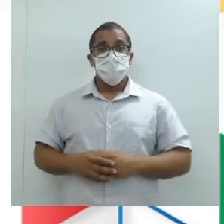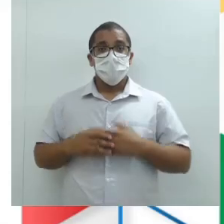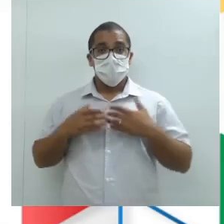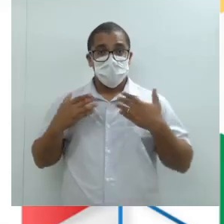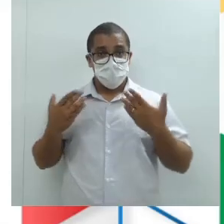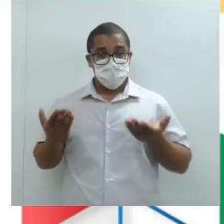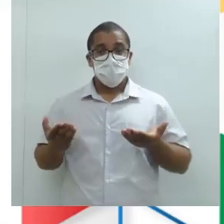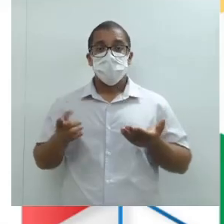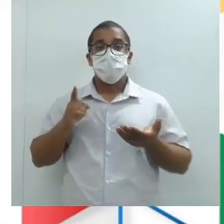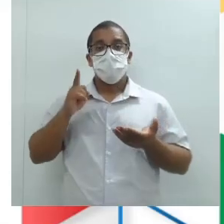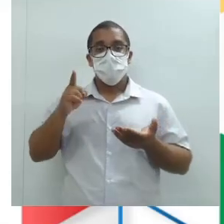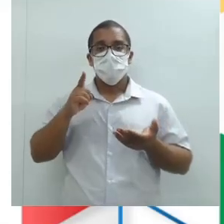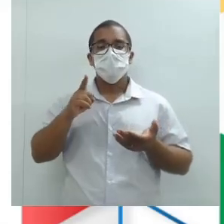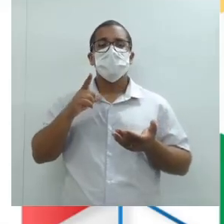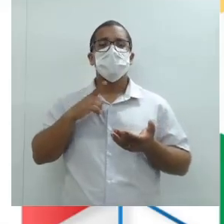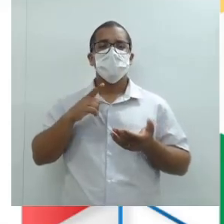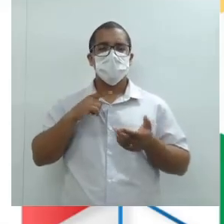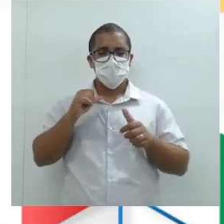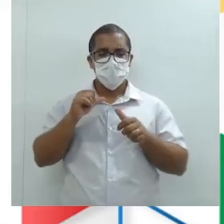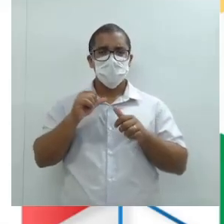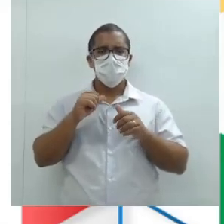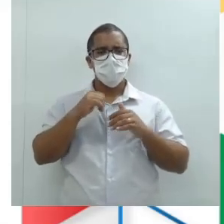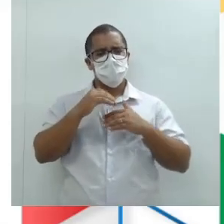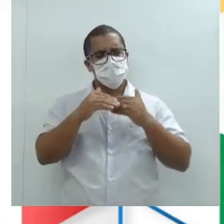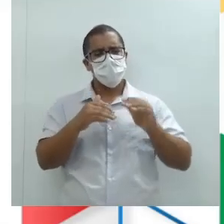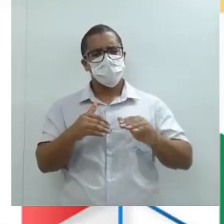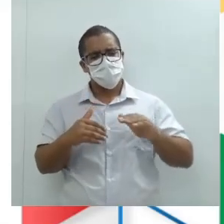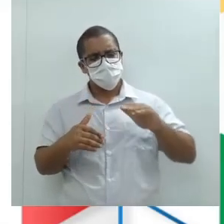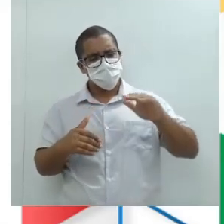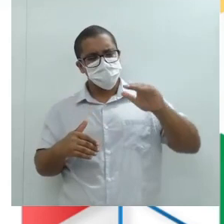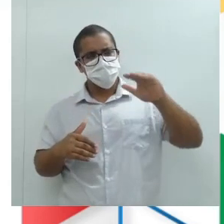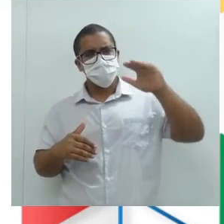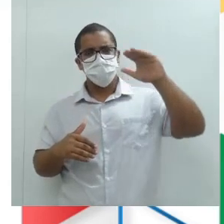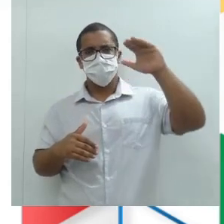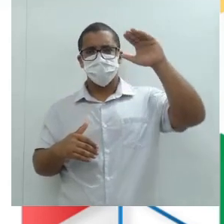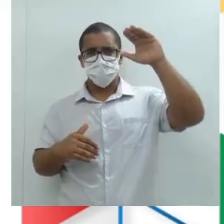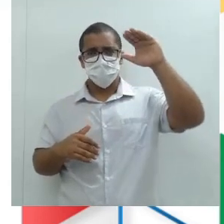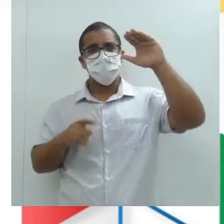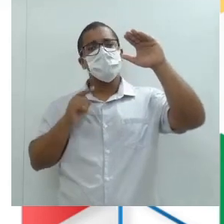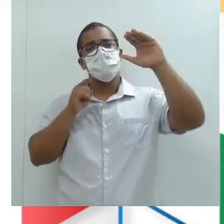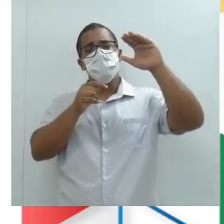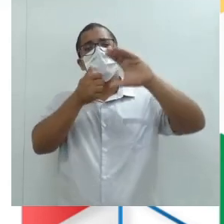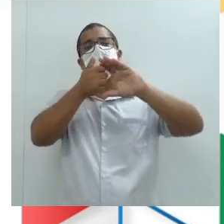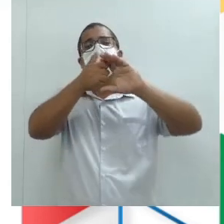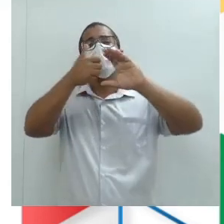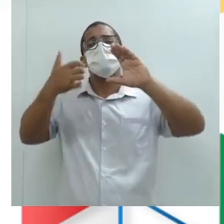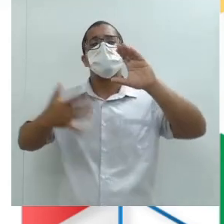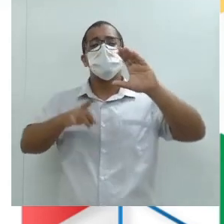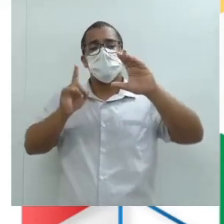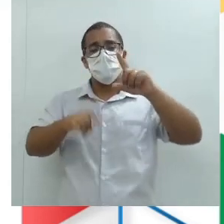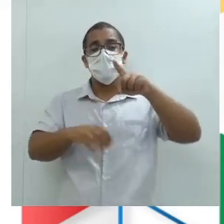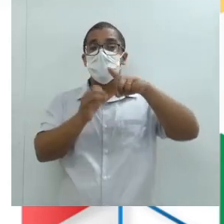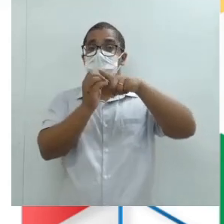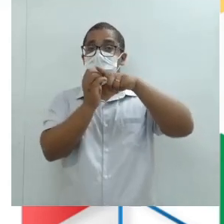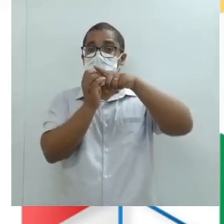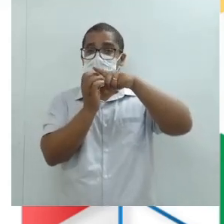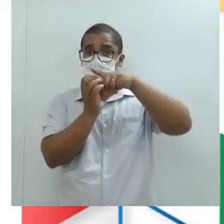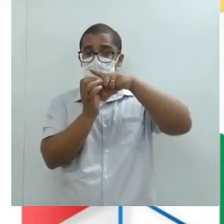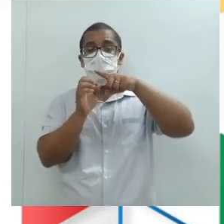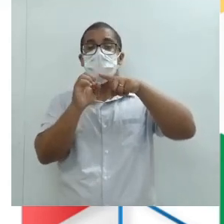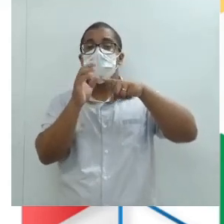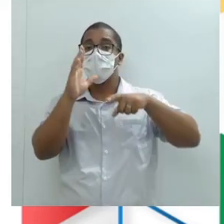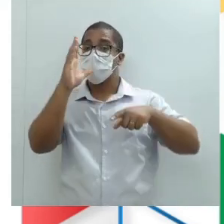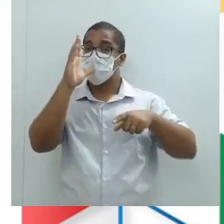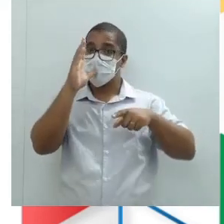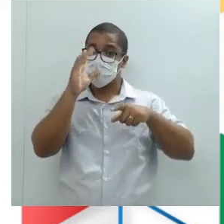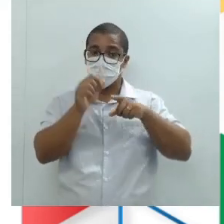a maturidade precoce masculina, ela vai se caracterizar pelo crescimento dos testículos ou do